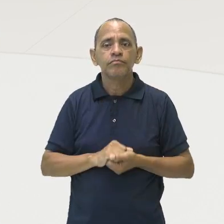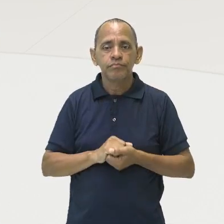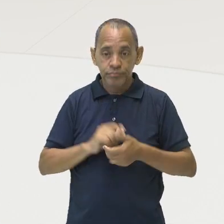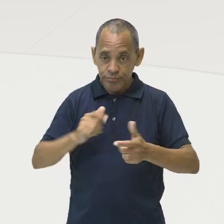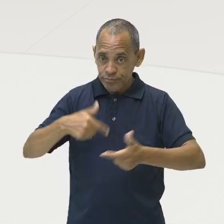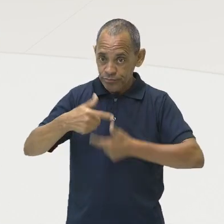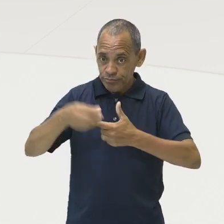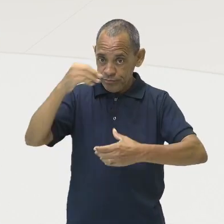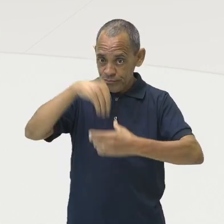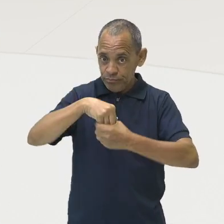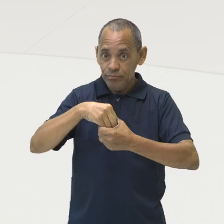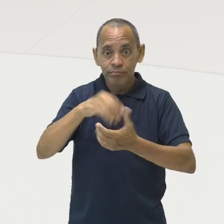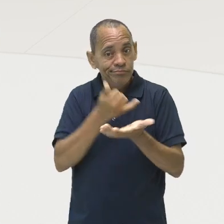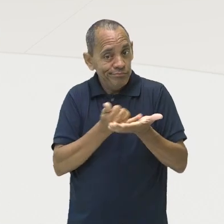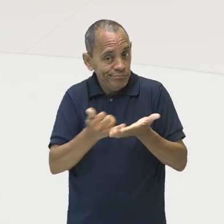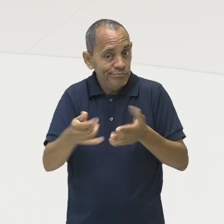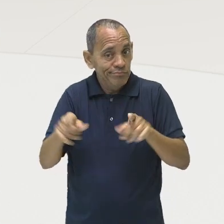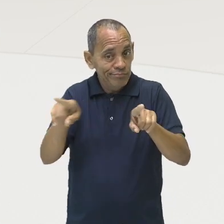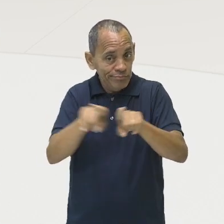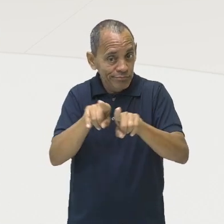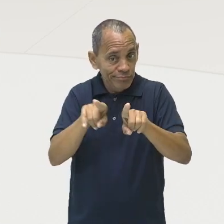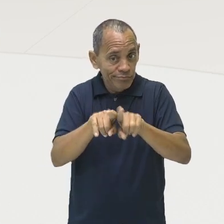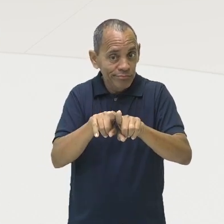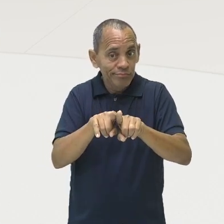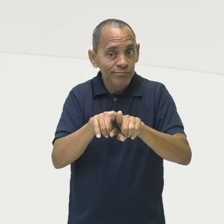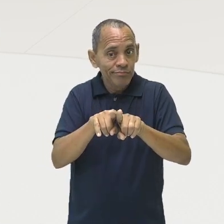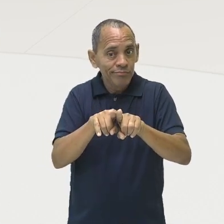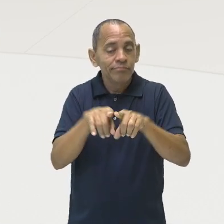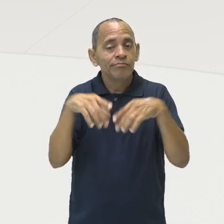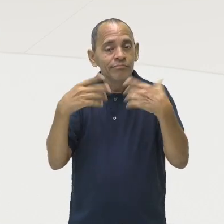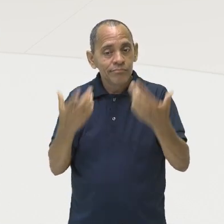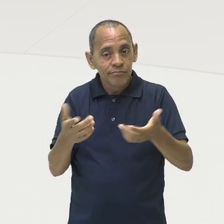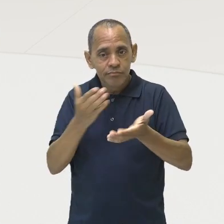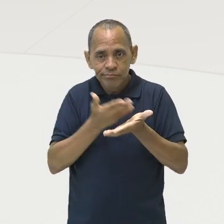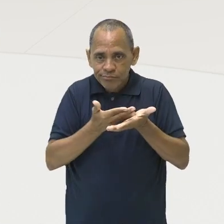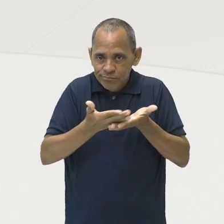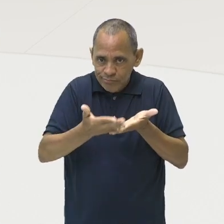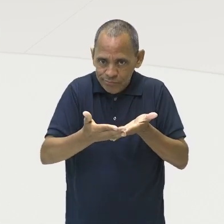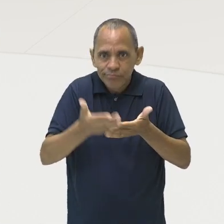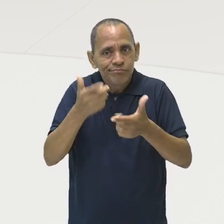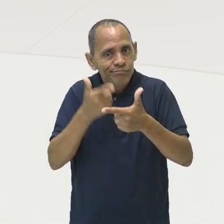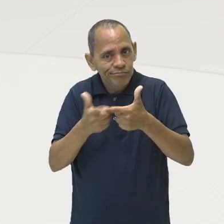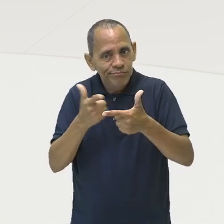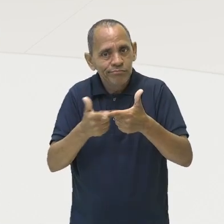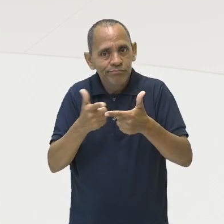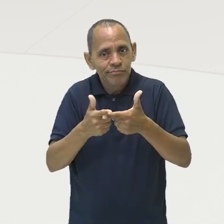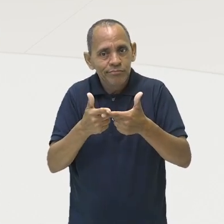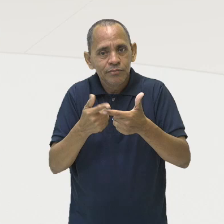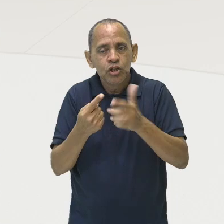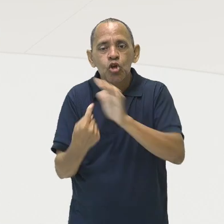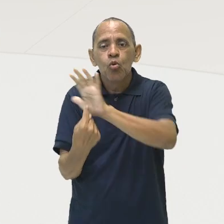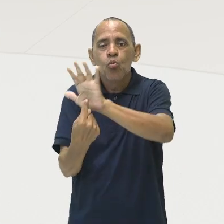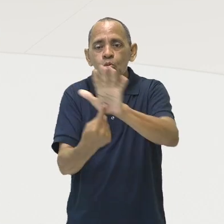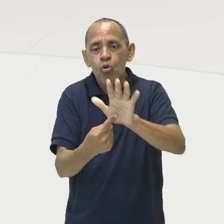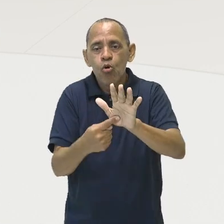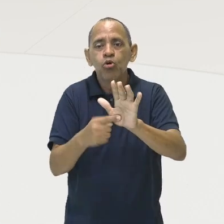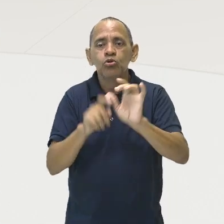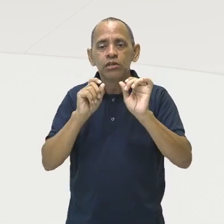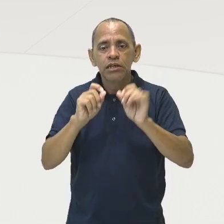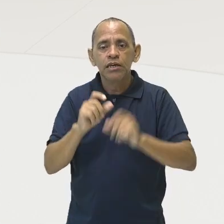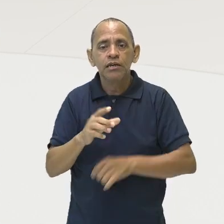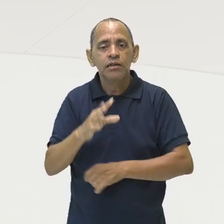da minha introdução também. E a partir deste tema, deste problema, eu trago a minha tese. O que